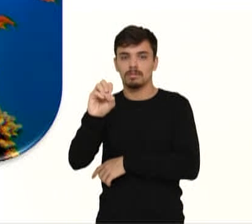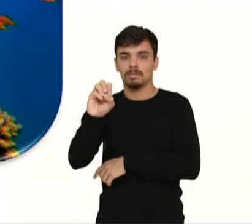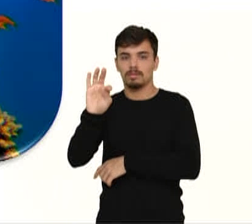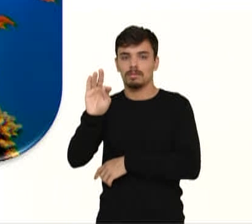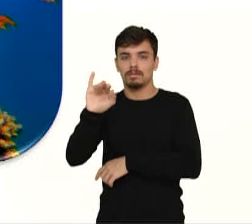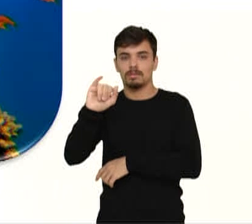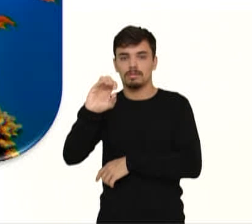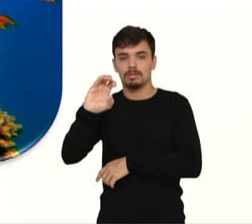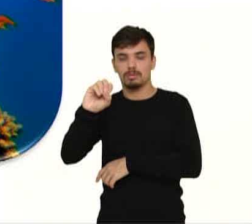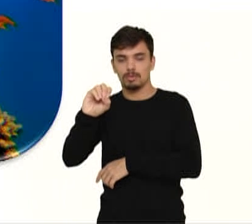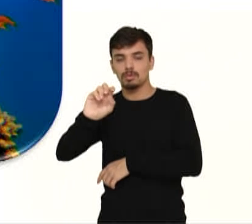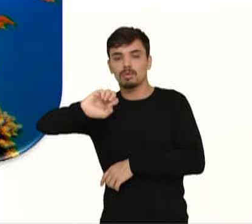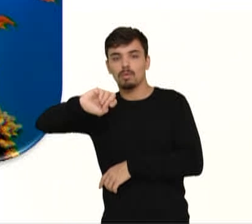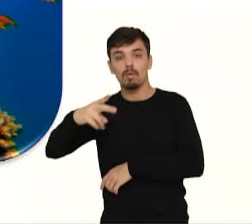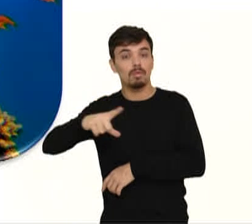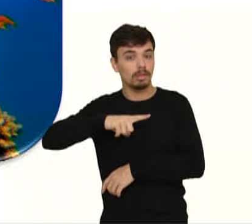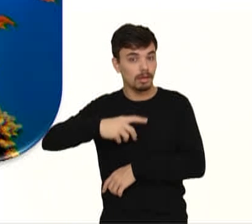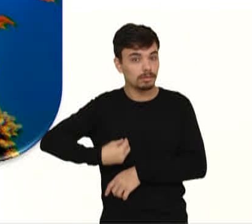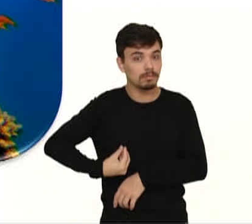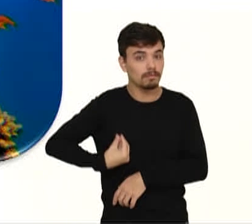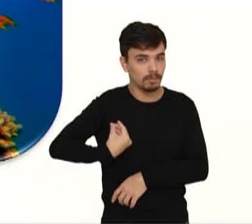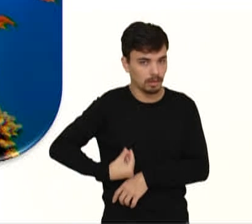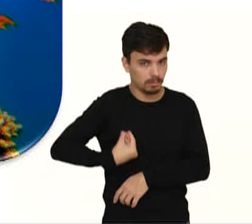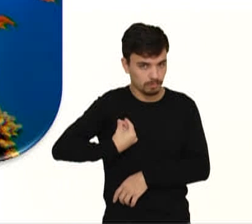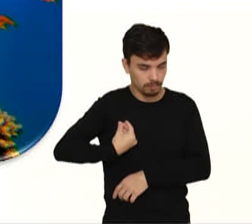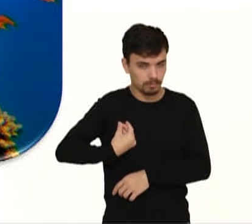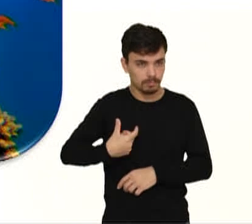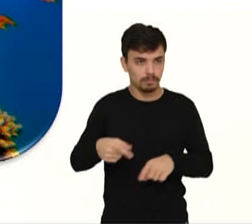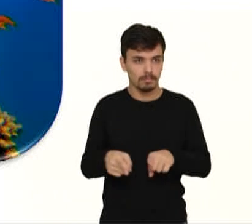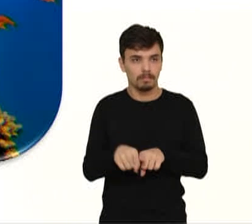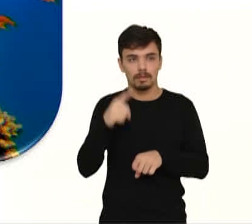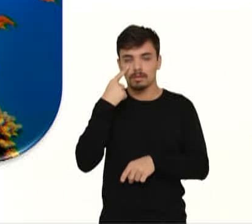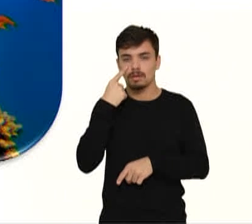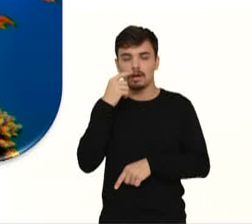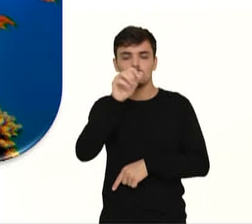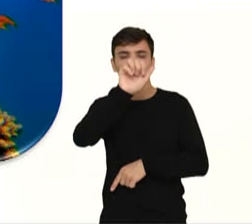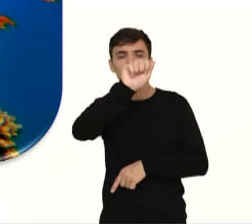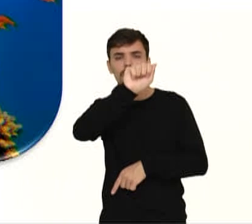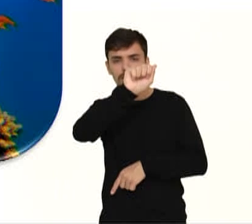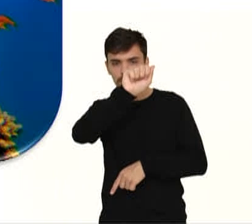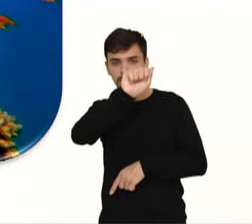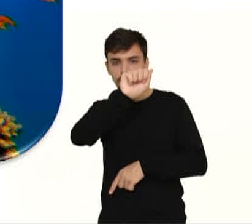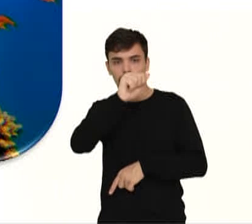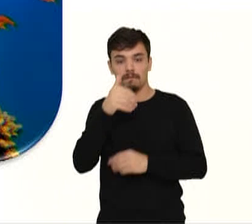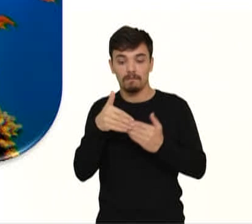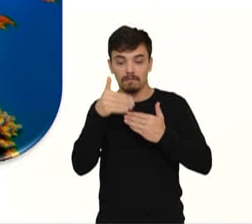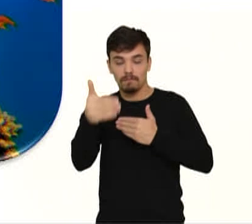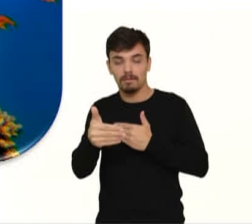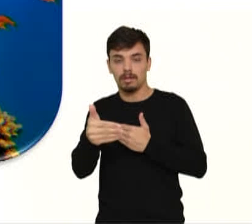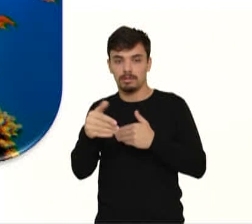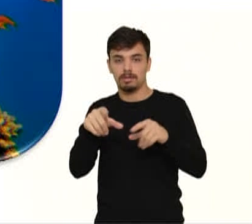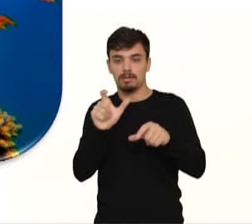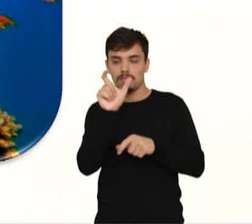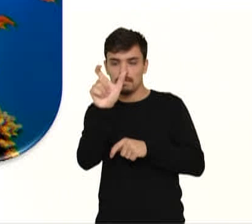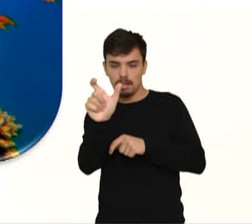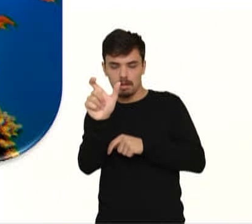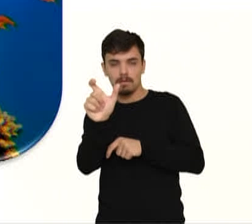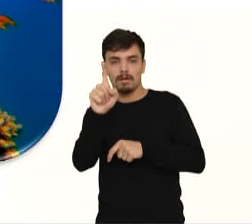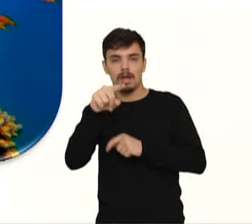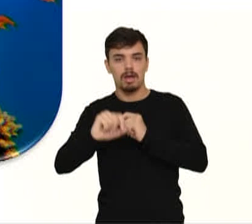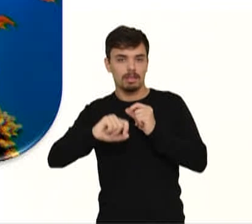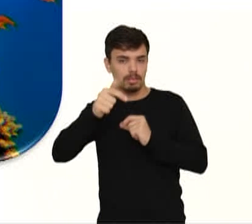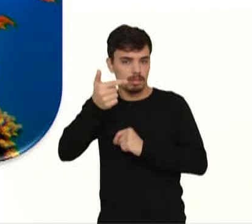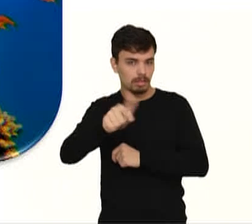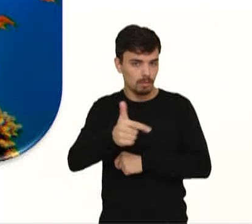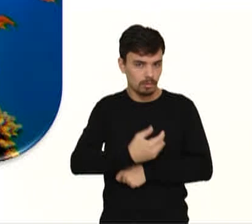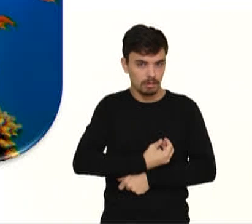seres vivos, né? Então, bio de vida. Esse A na frente da palavra quer dizer não tem. Então, fatores abióticos são aqueles